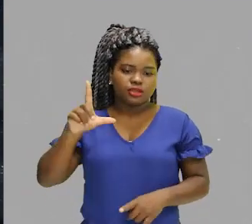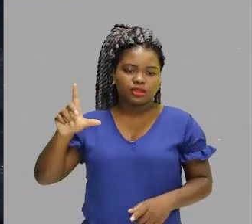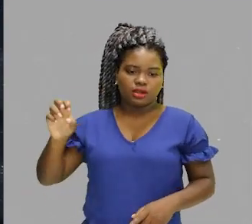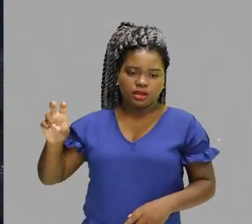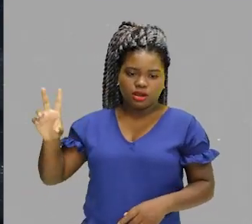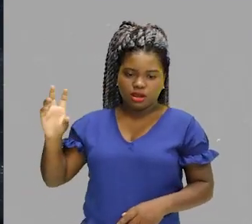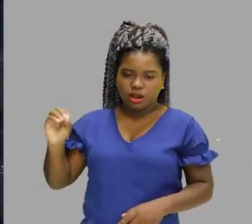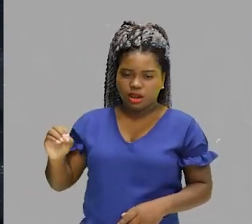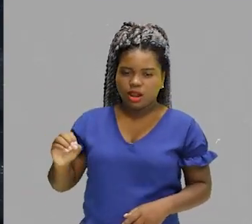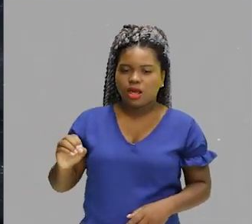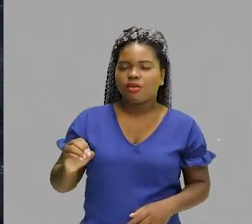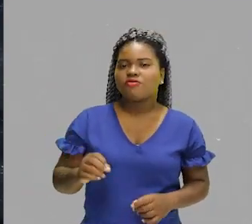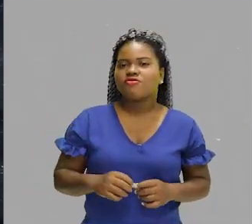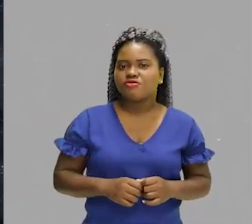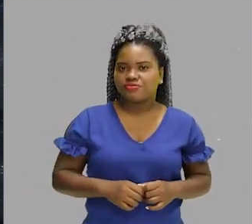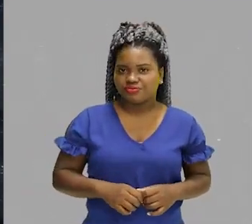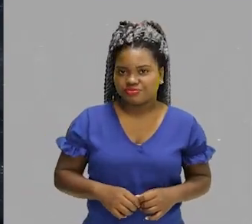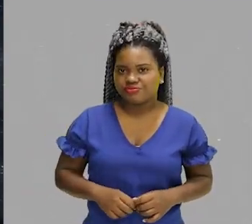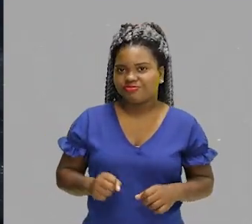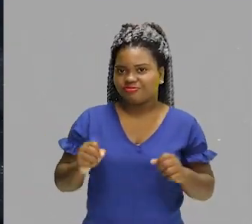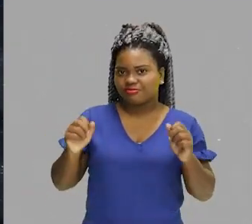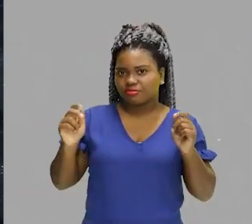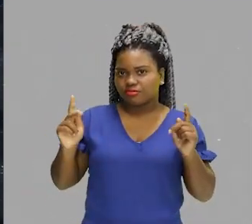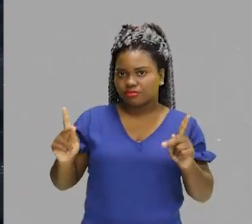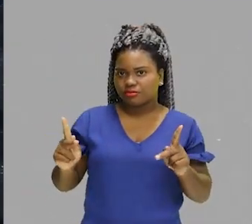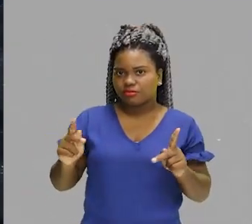2 anos